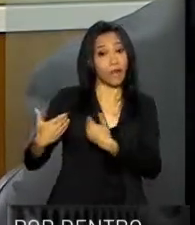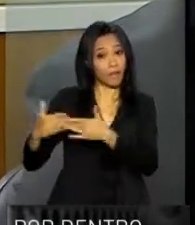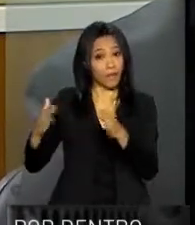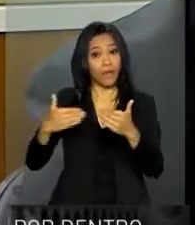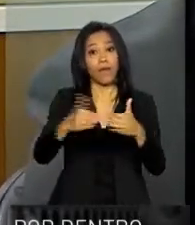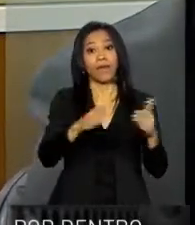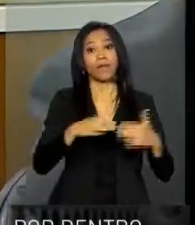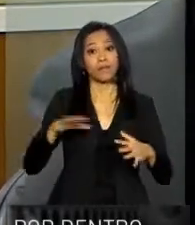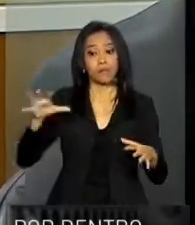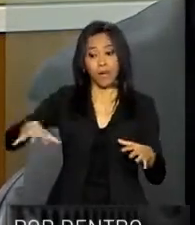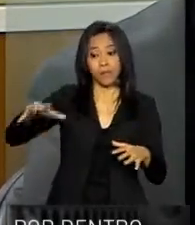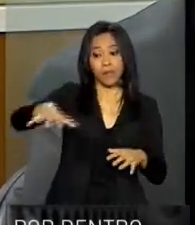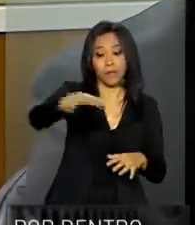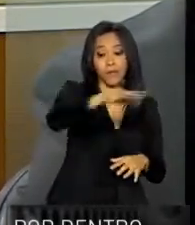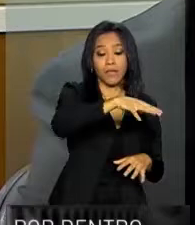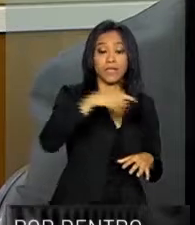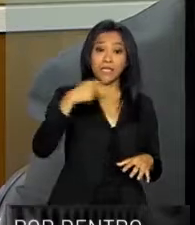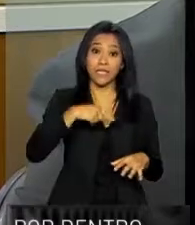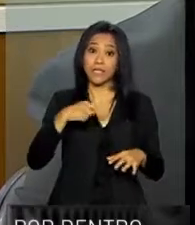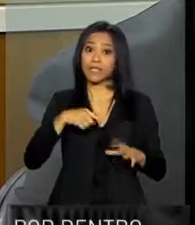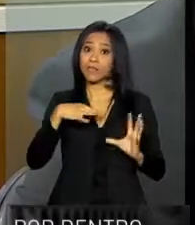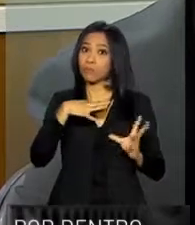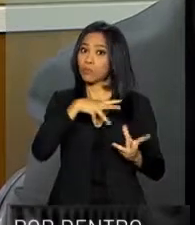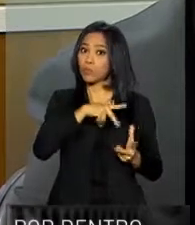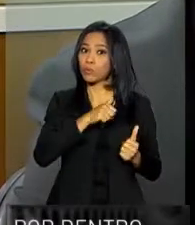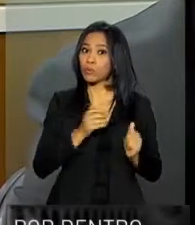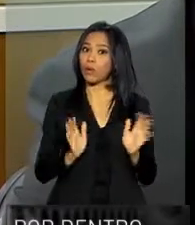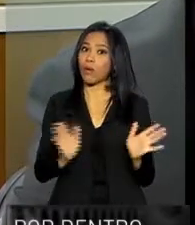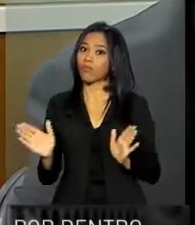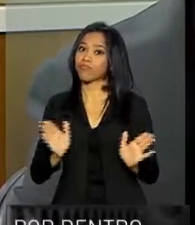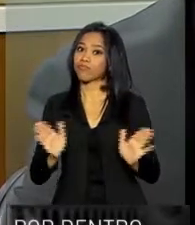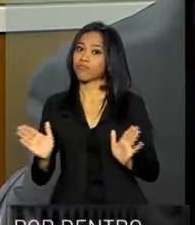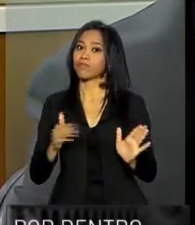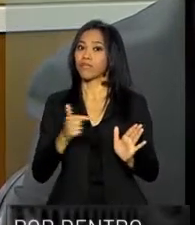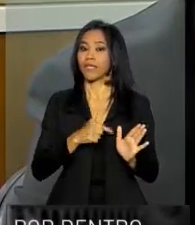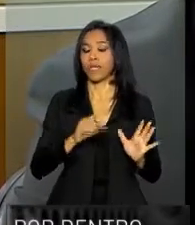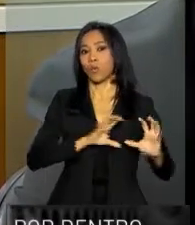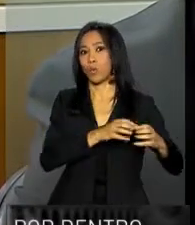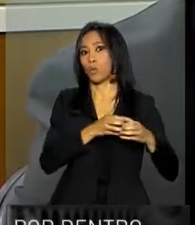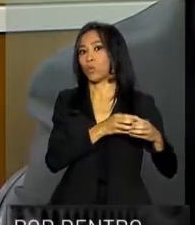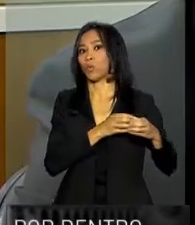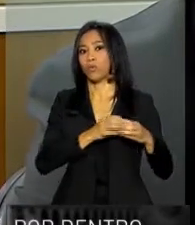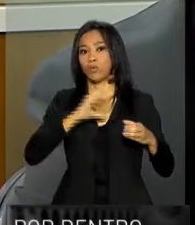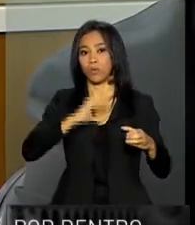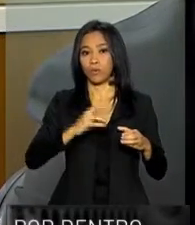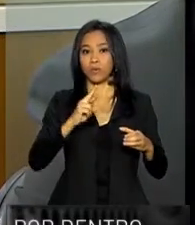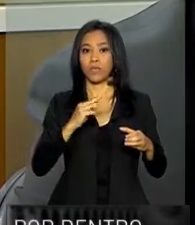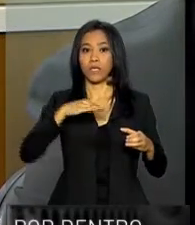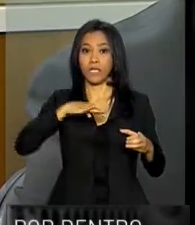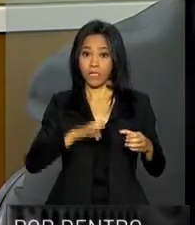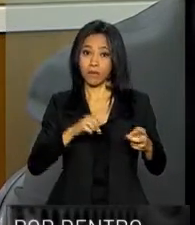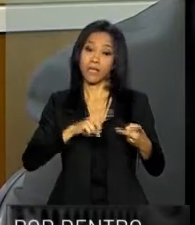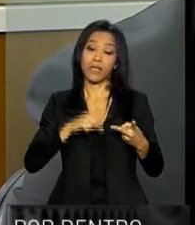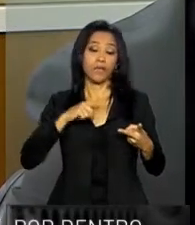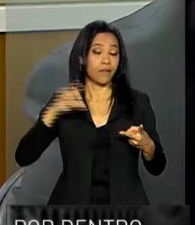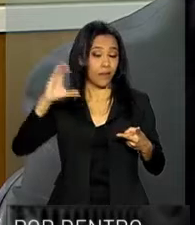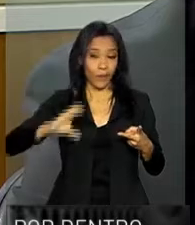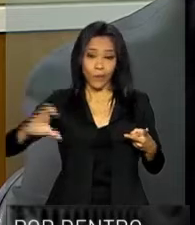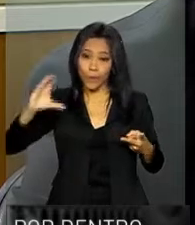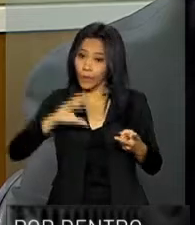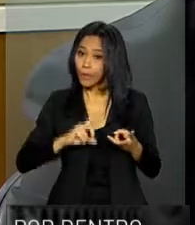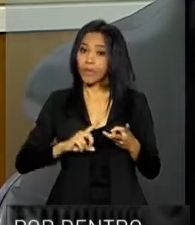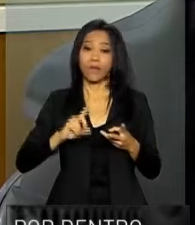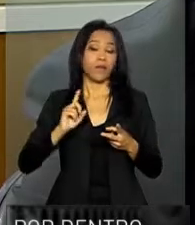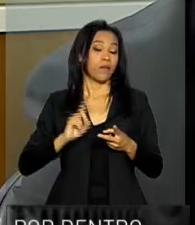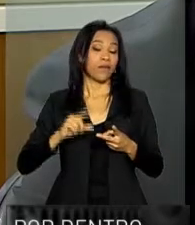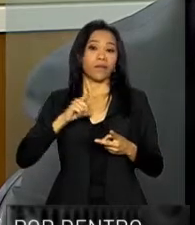sedução nesse mundo paralelo que se desenvolveu na colômbia que se desenvolveu é no território é do méxico eo